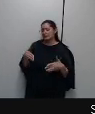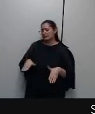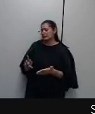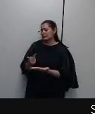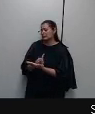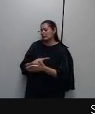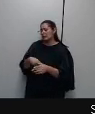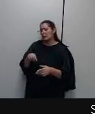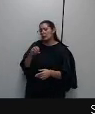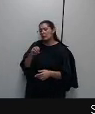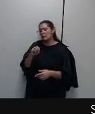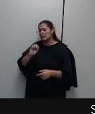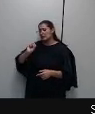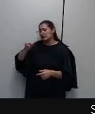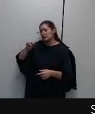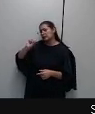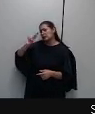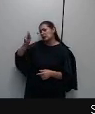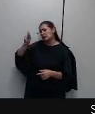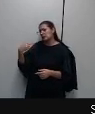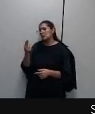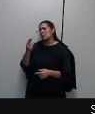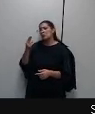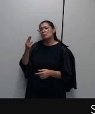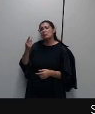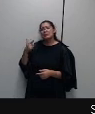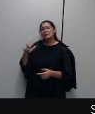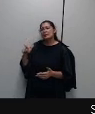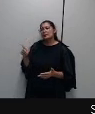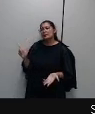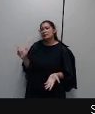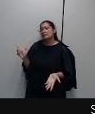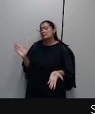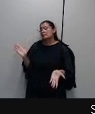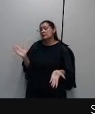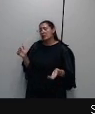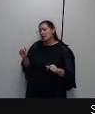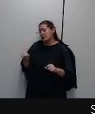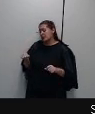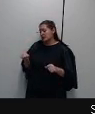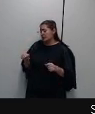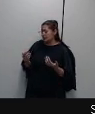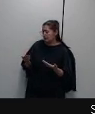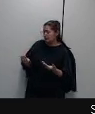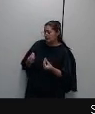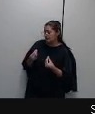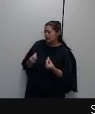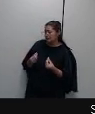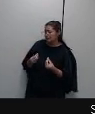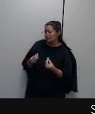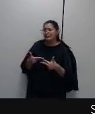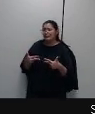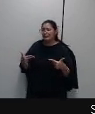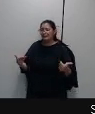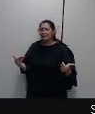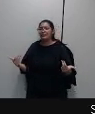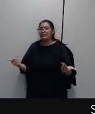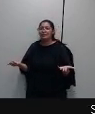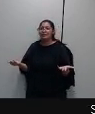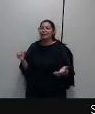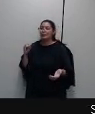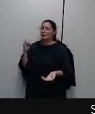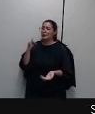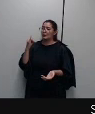porque começa situações são dezenas e talvez até centenas de casos entendeu que é importante é Turma